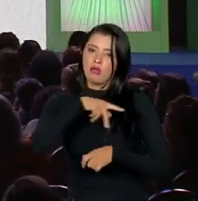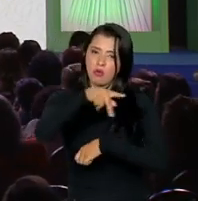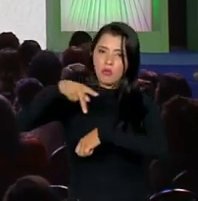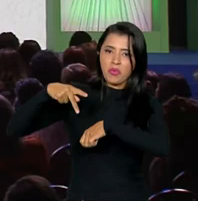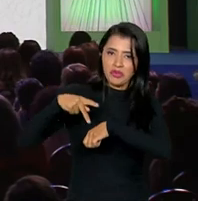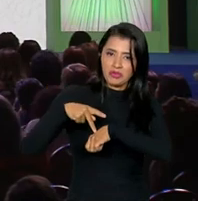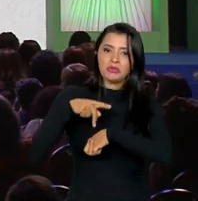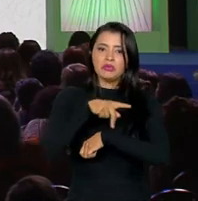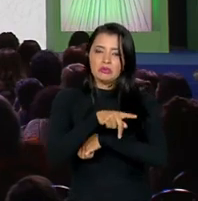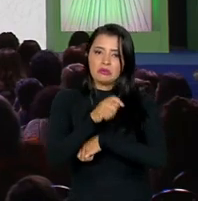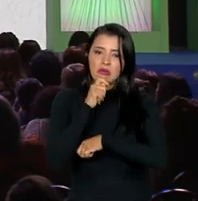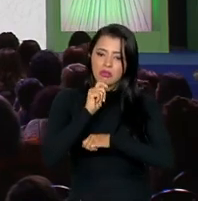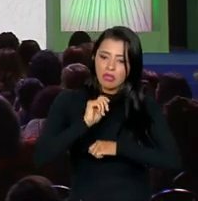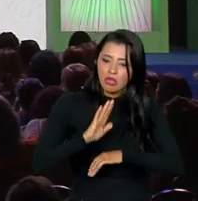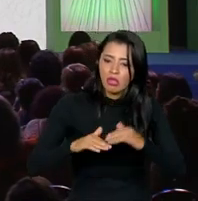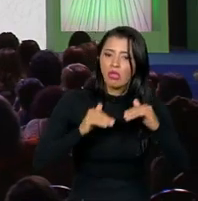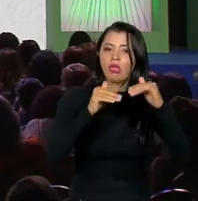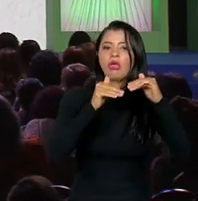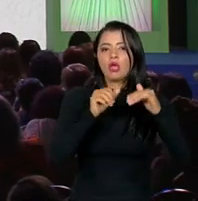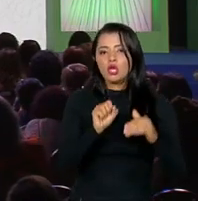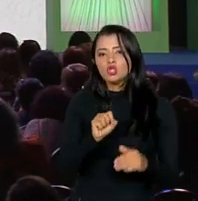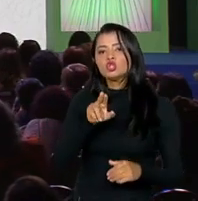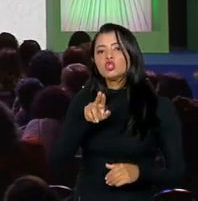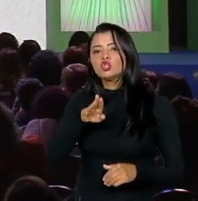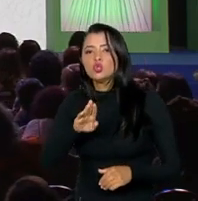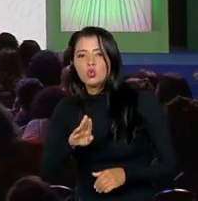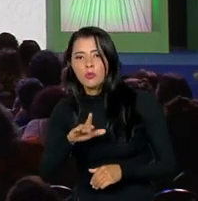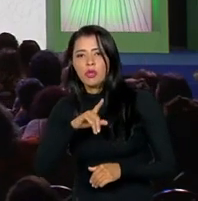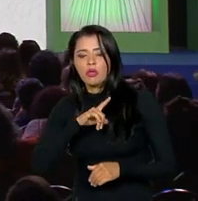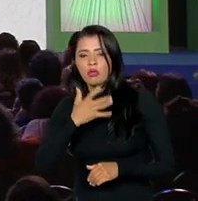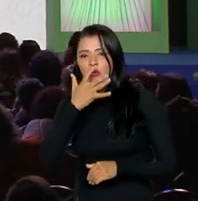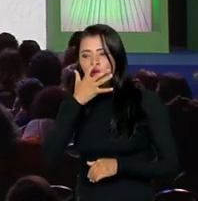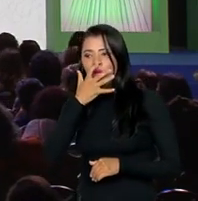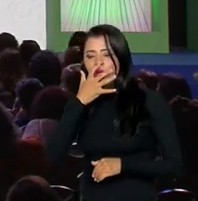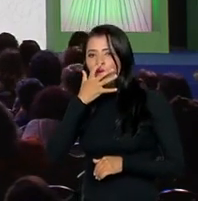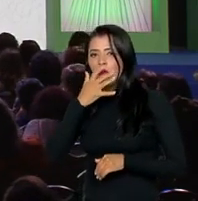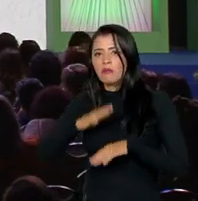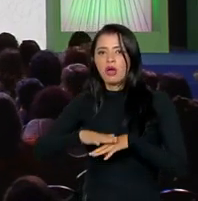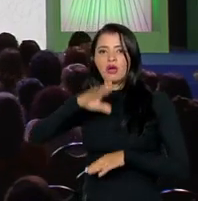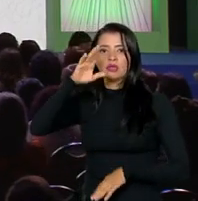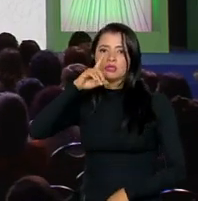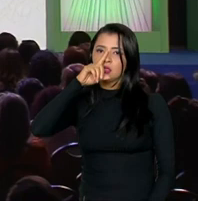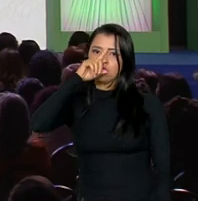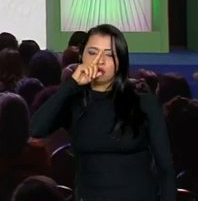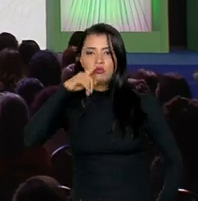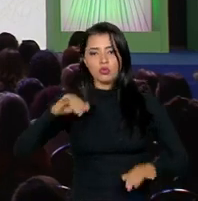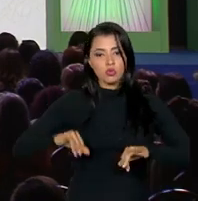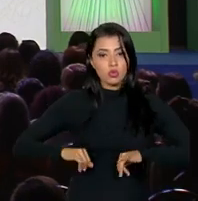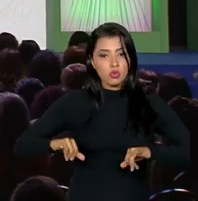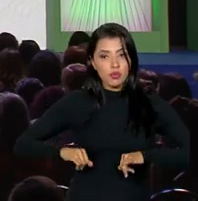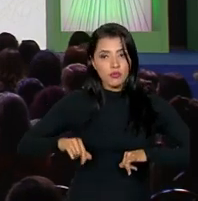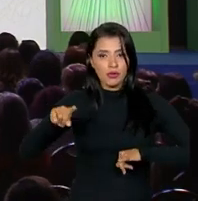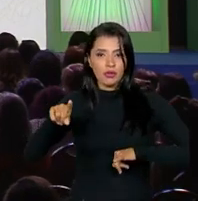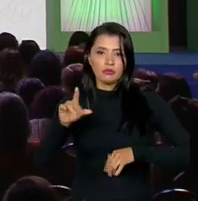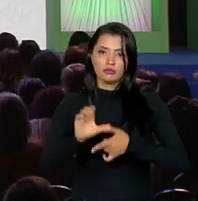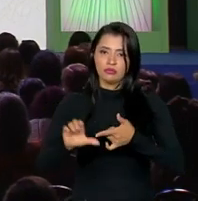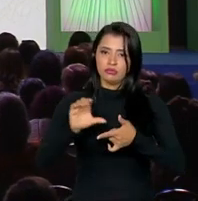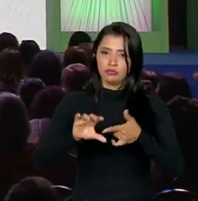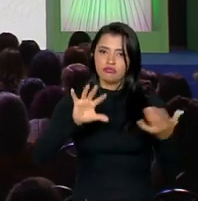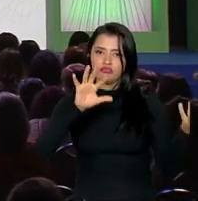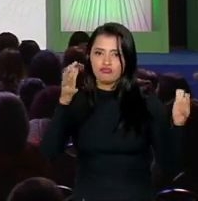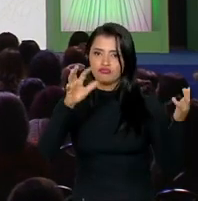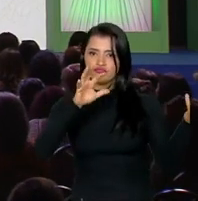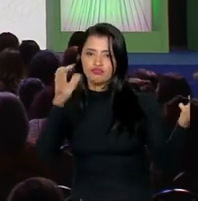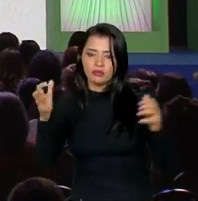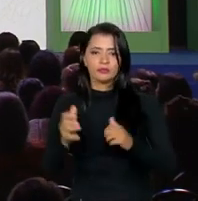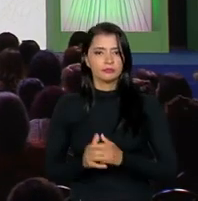geograficamente subdesenvolvidos, inclusive, que estão quem tem maior risco de sofrer com os impactos da crise climática.